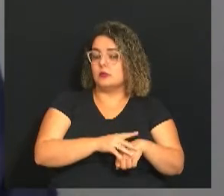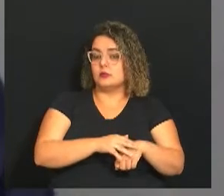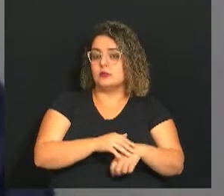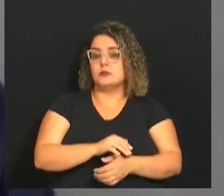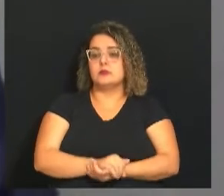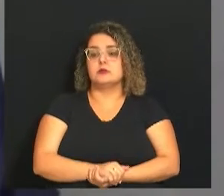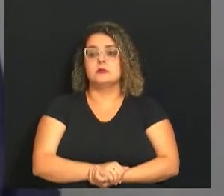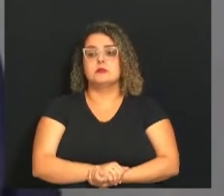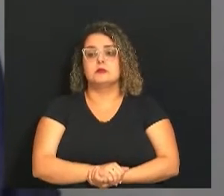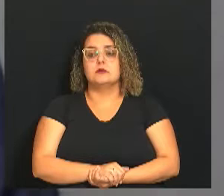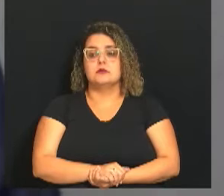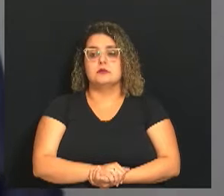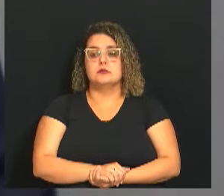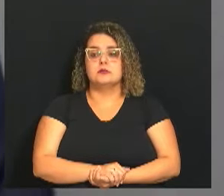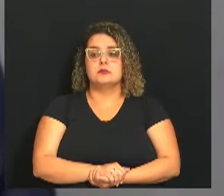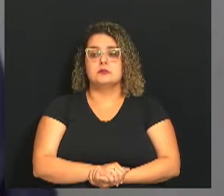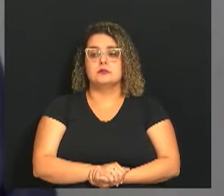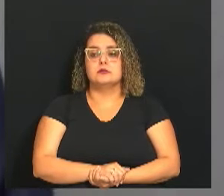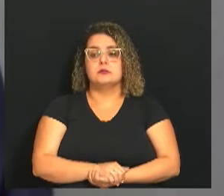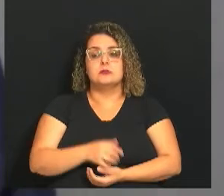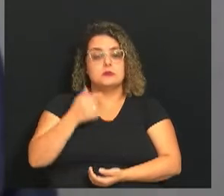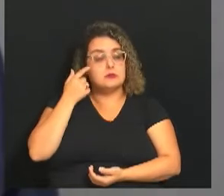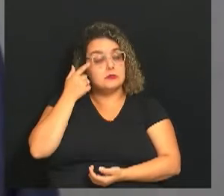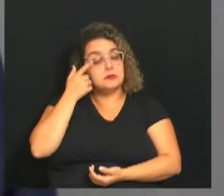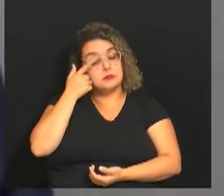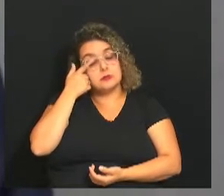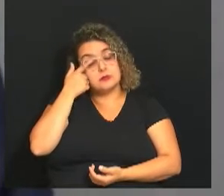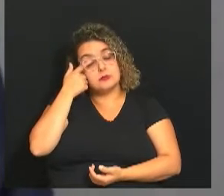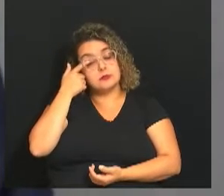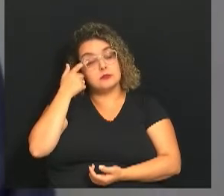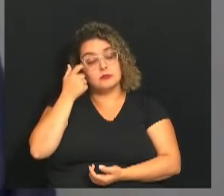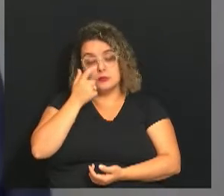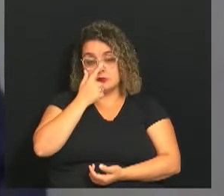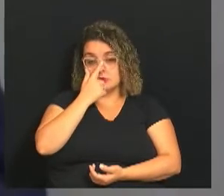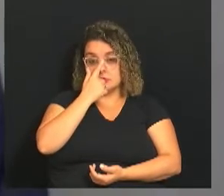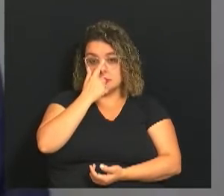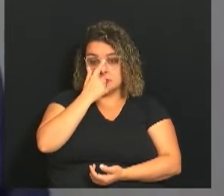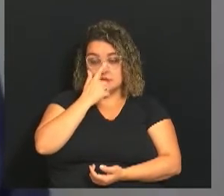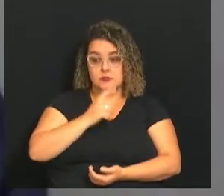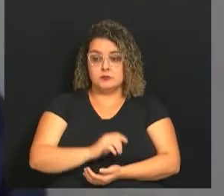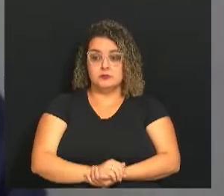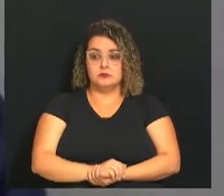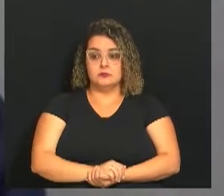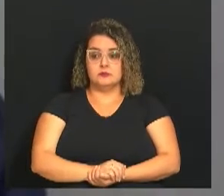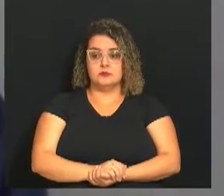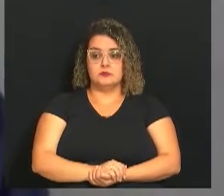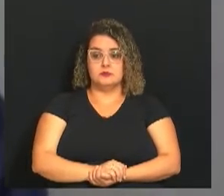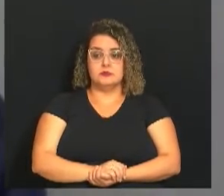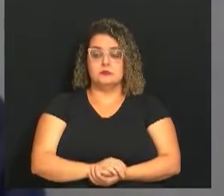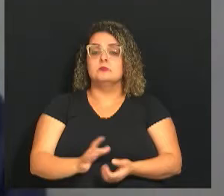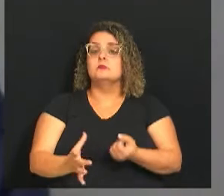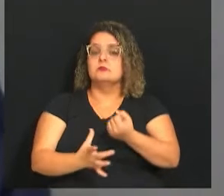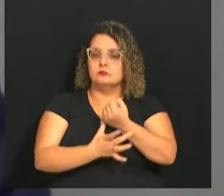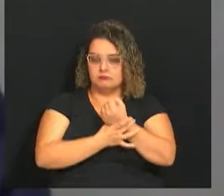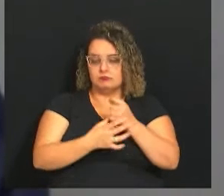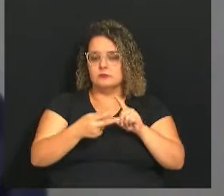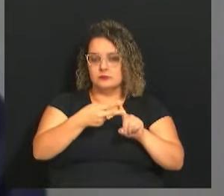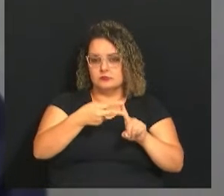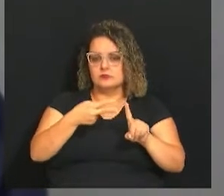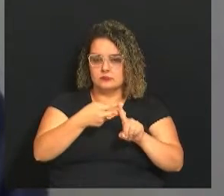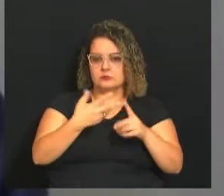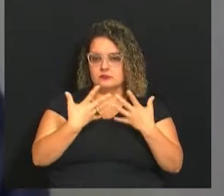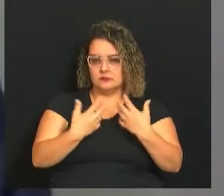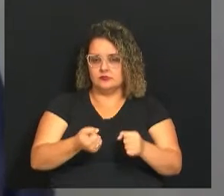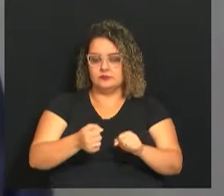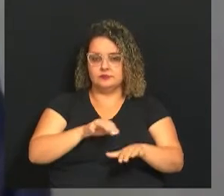tenham ideia, só é considerado hoje em dia como segurado do INSS passível de